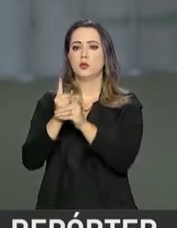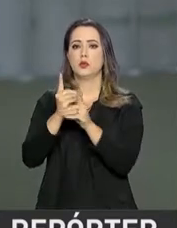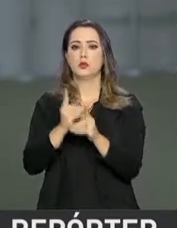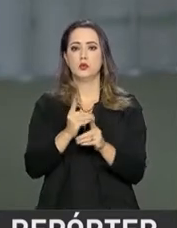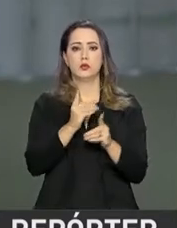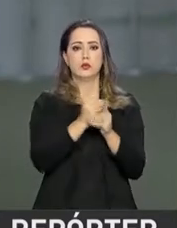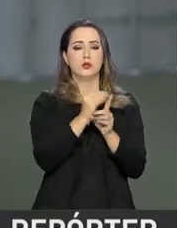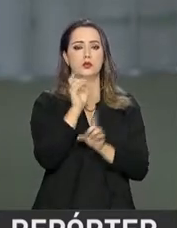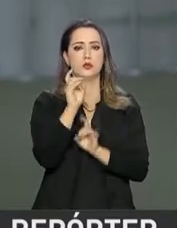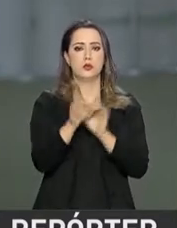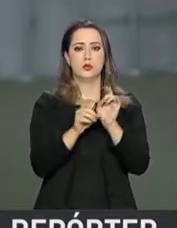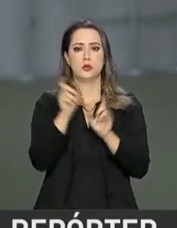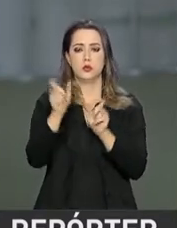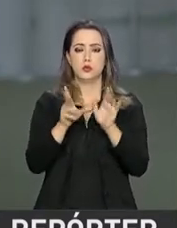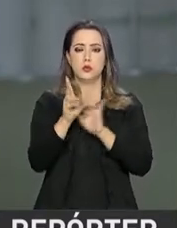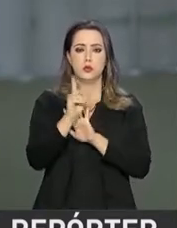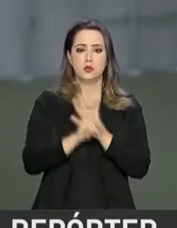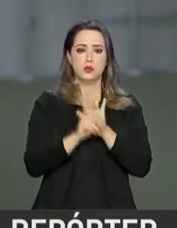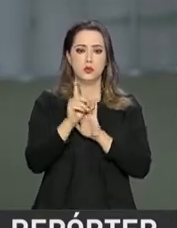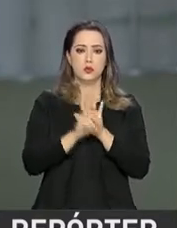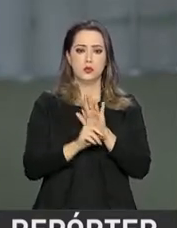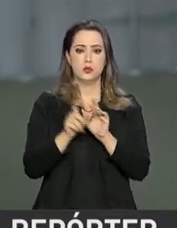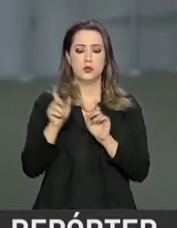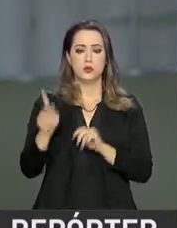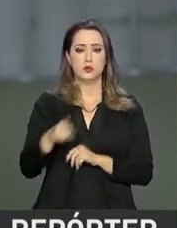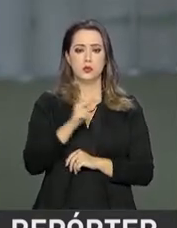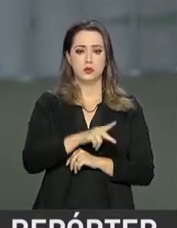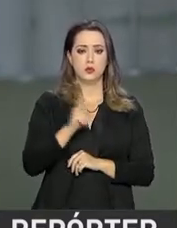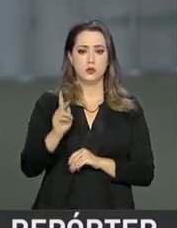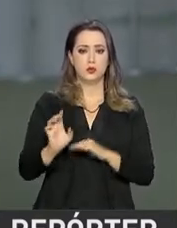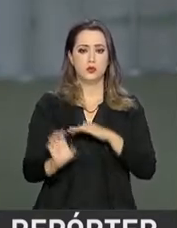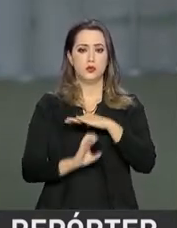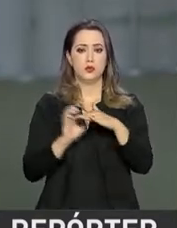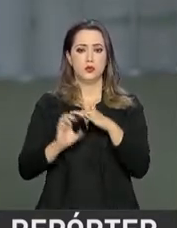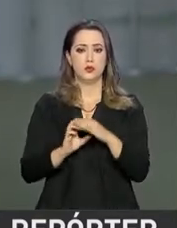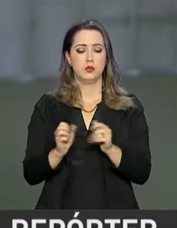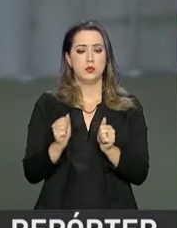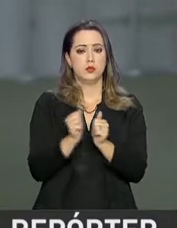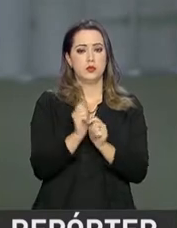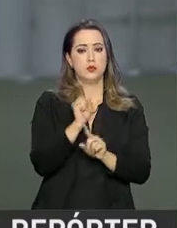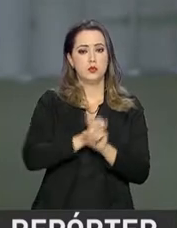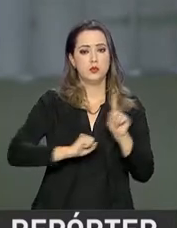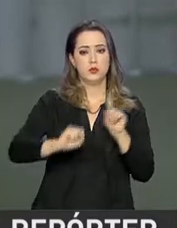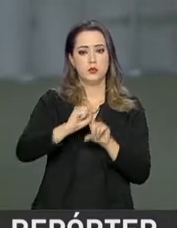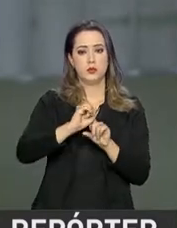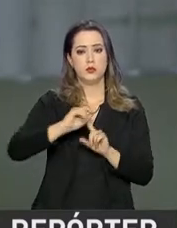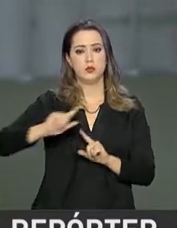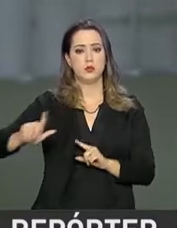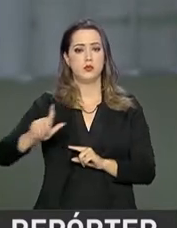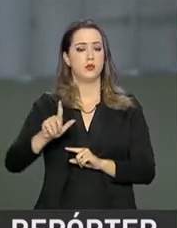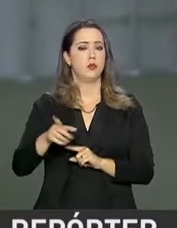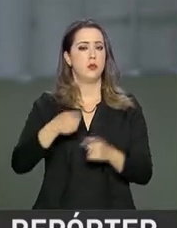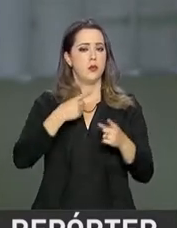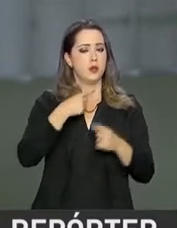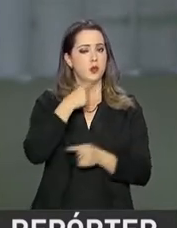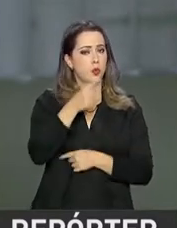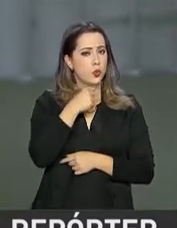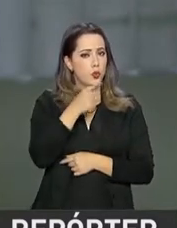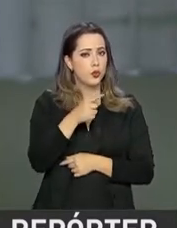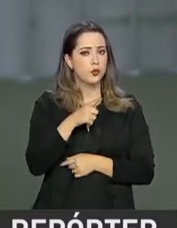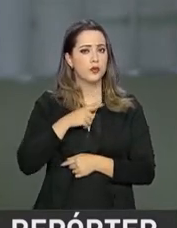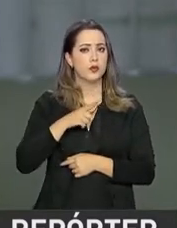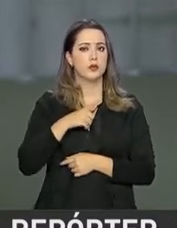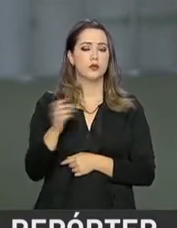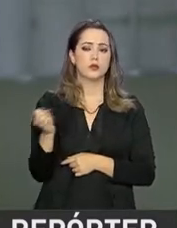do direito acadêmicos empresários com a sociedade civil para esclarecer dúvidas em relação à